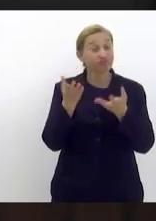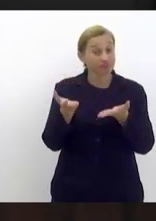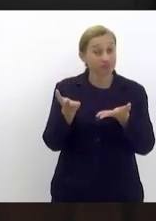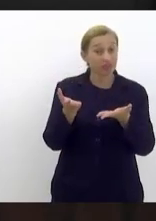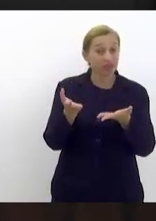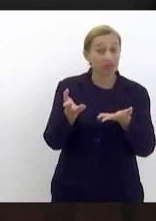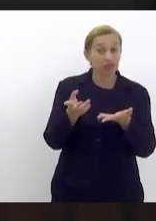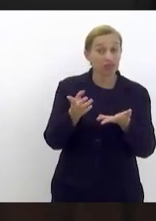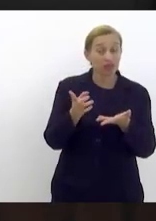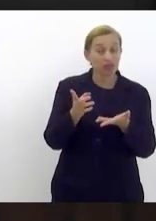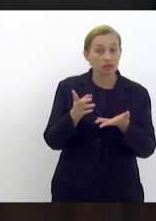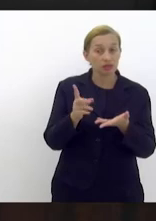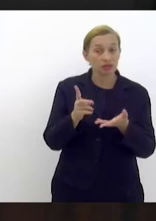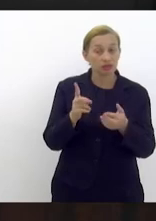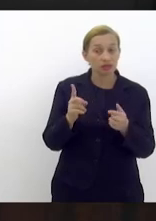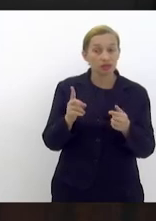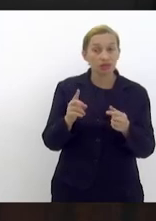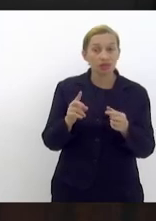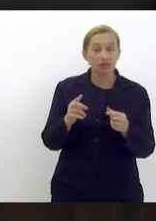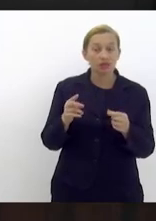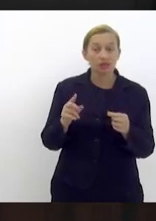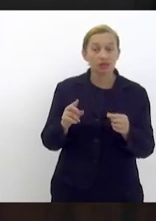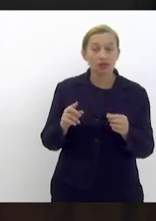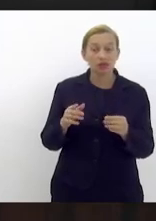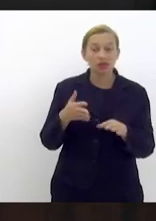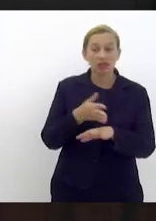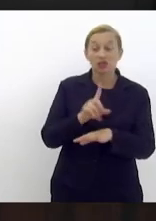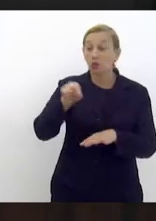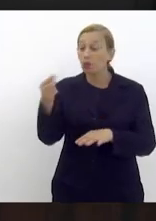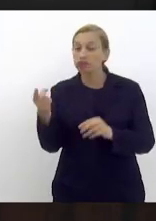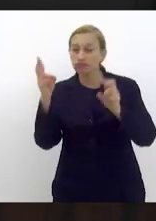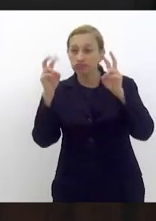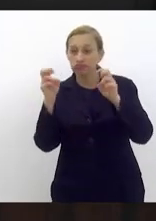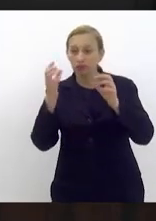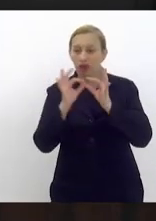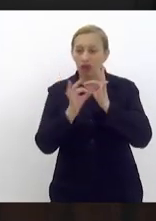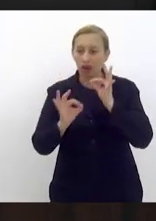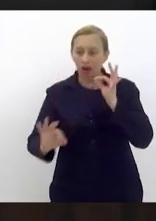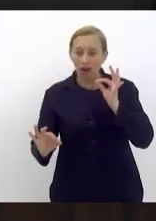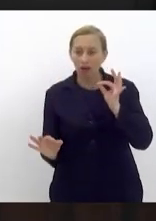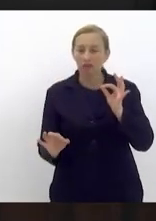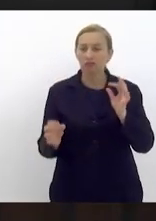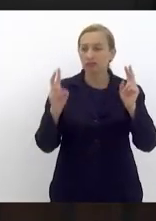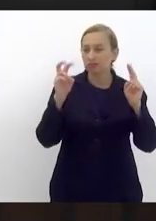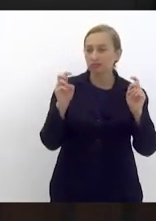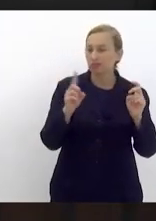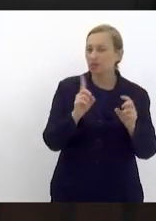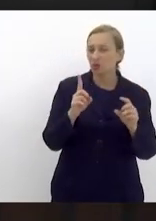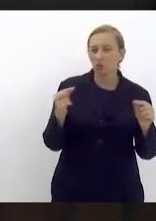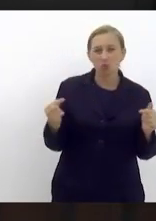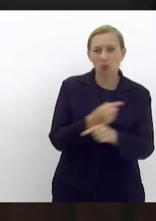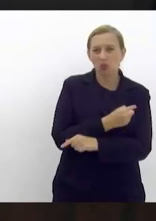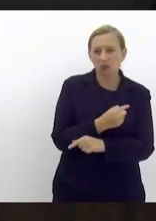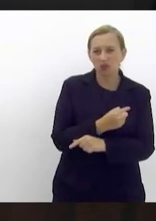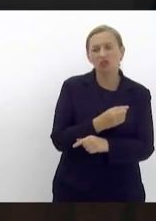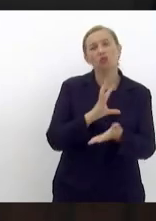que a gente não adentre outros temas e se alongue a sessão com temas que não têm a ver com o que está sendo